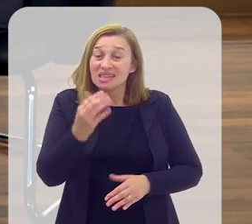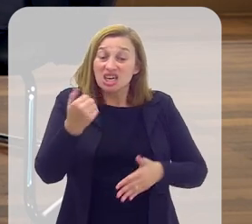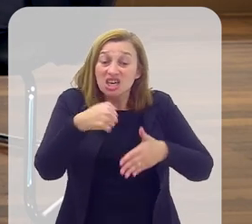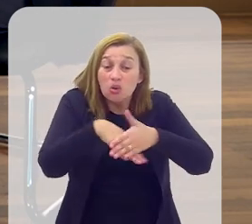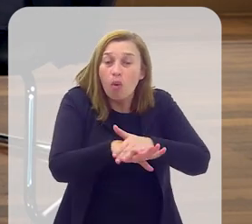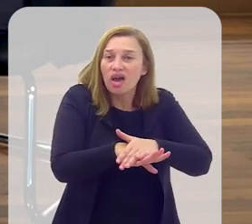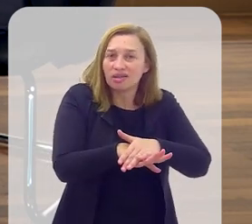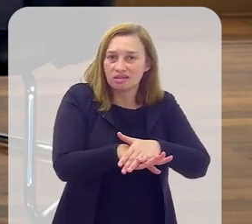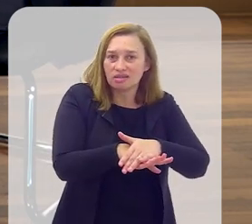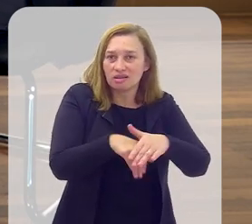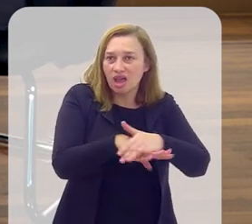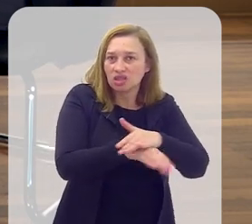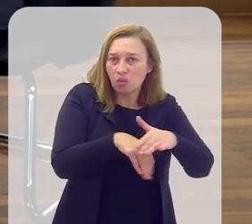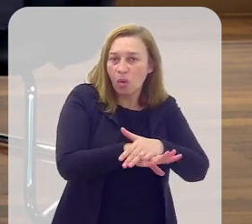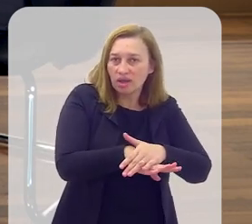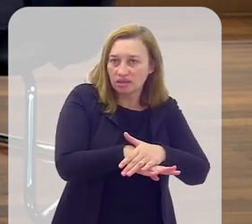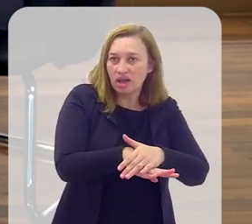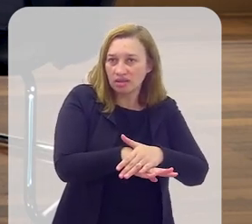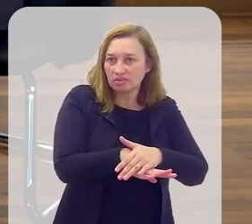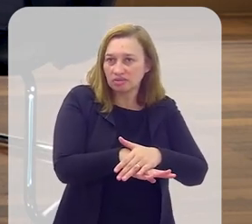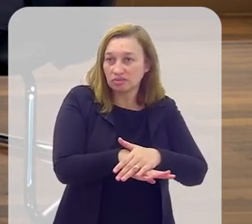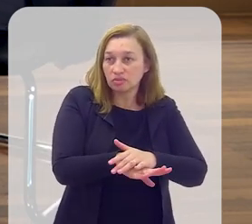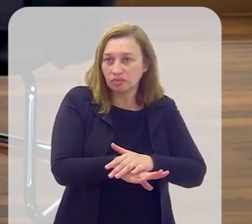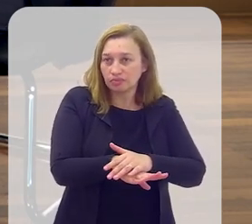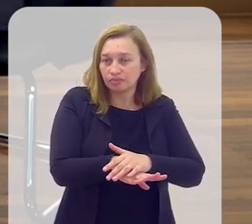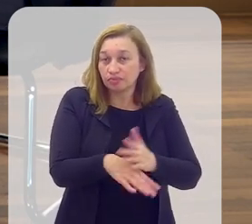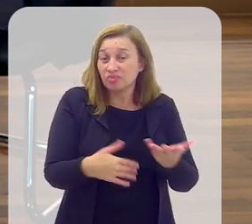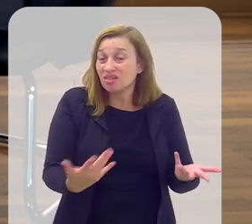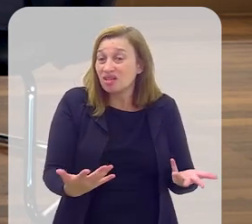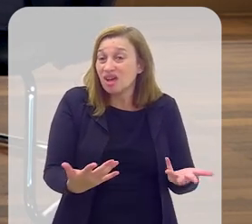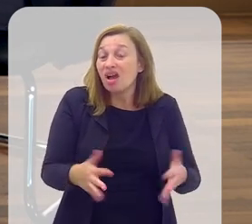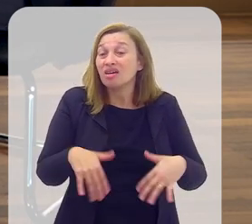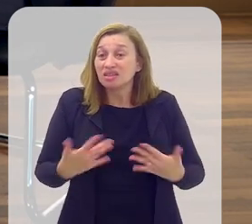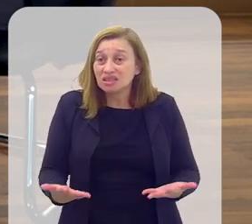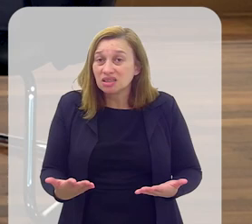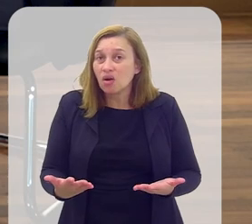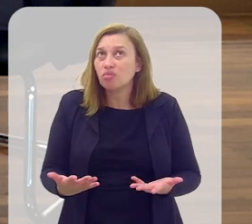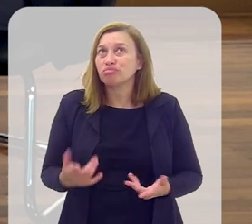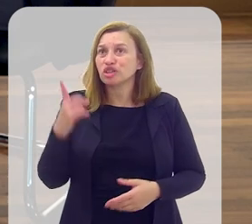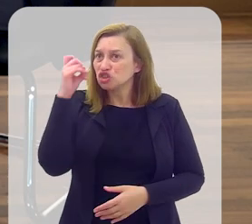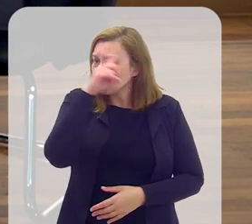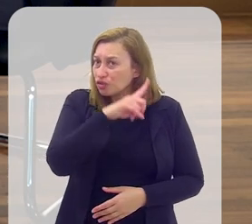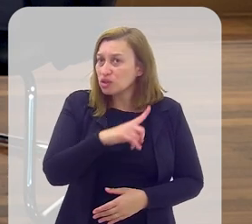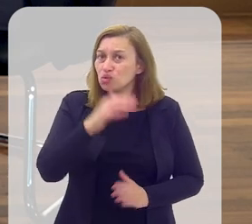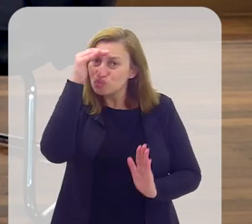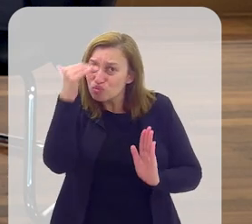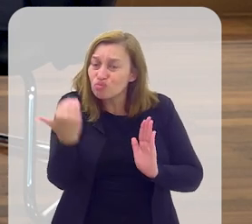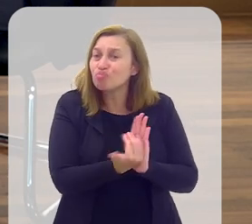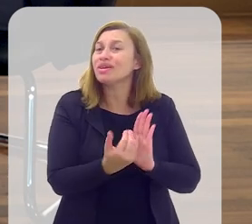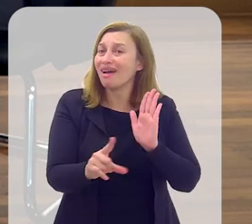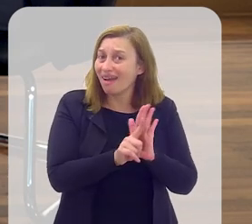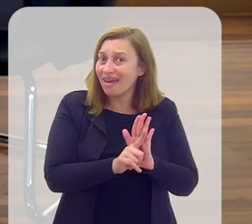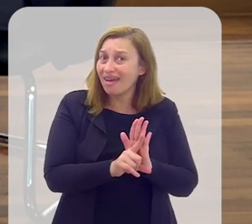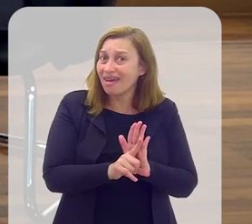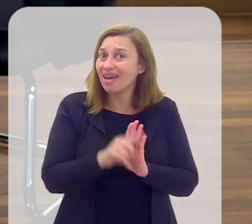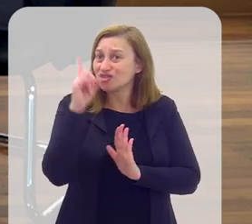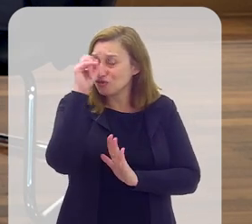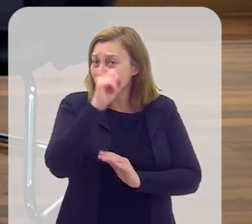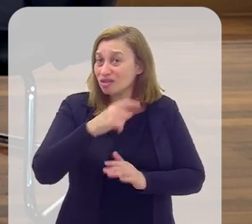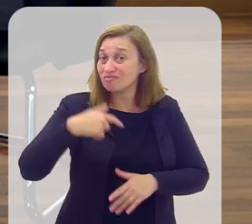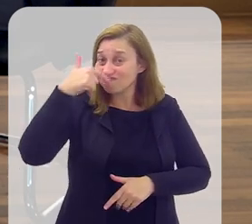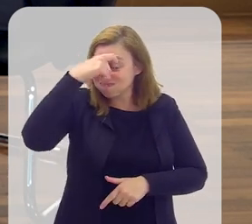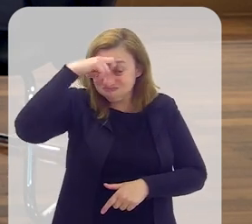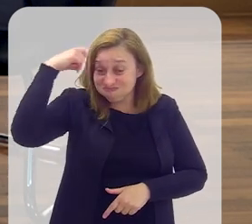na gaveta dos poderosos e dos burocratas de plantão. Então, fazer uma lei ser cumprida é uma